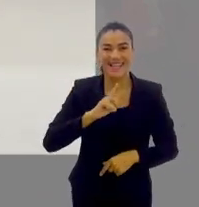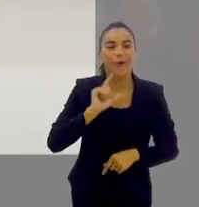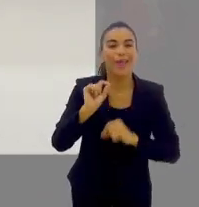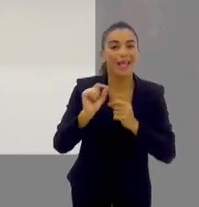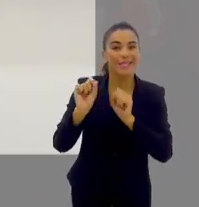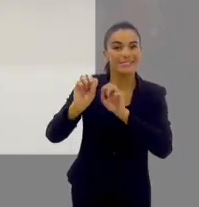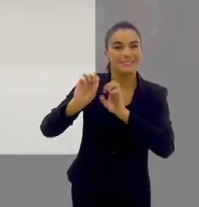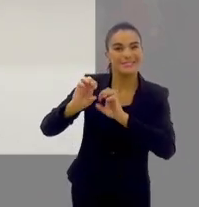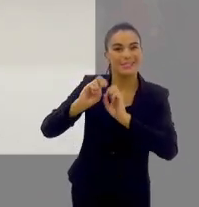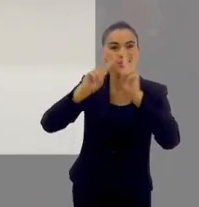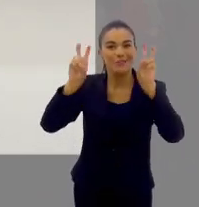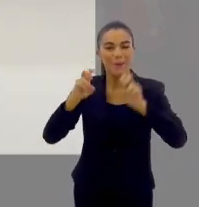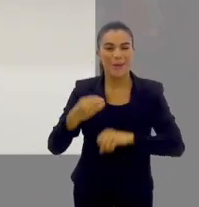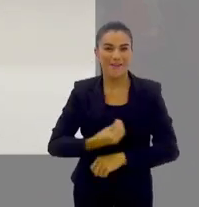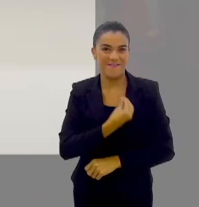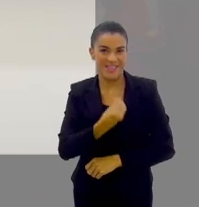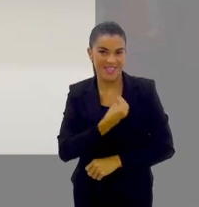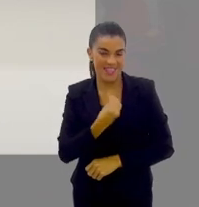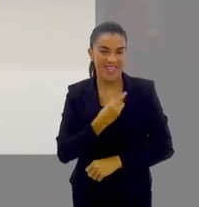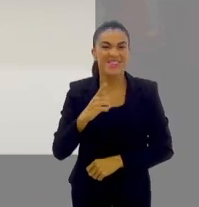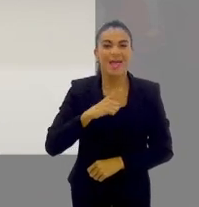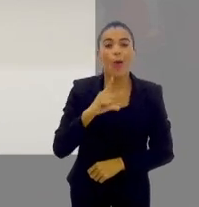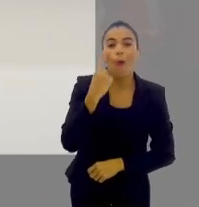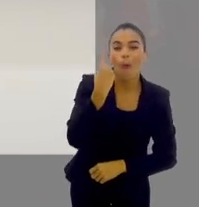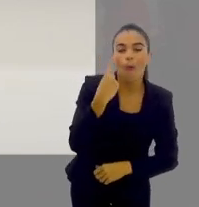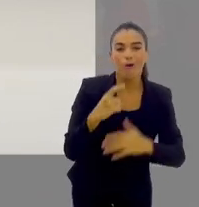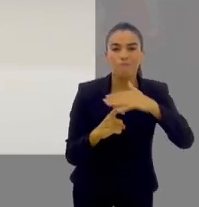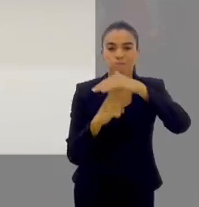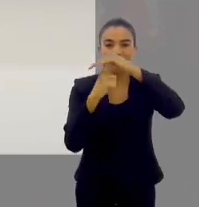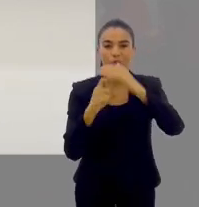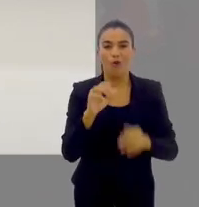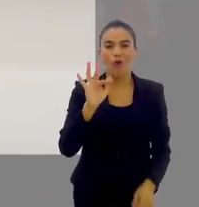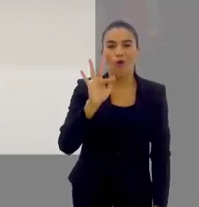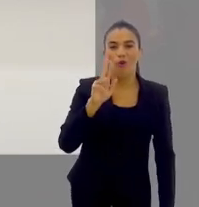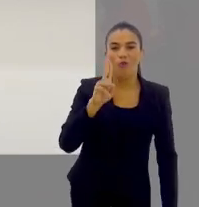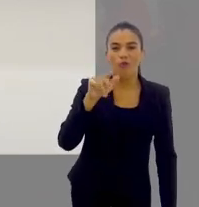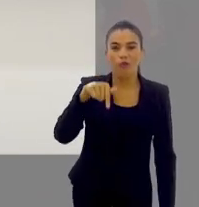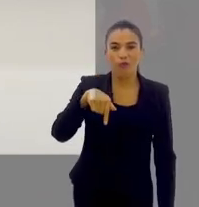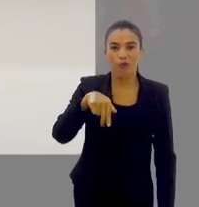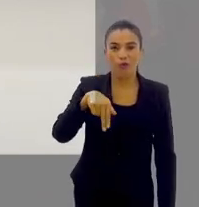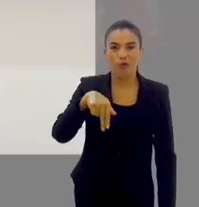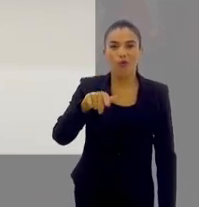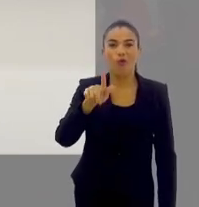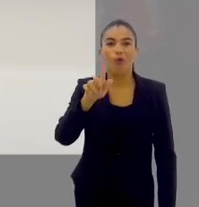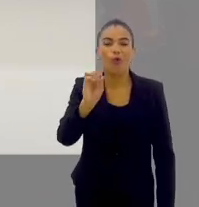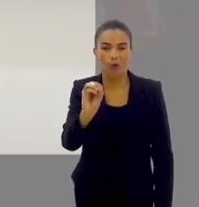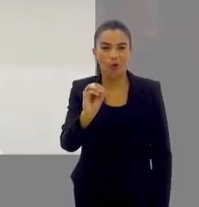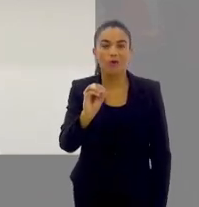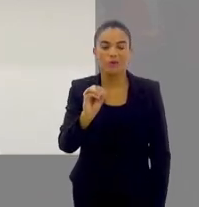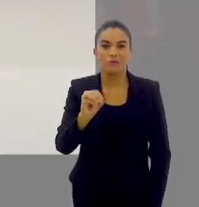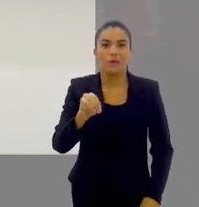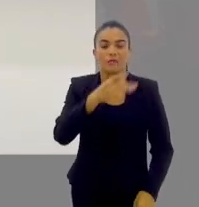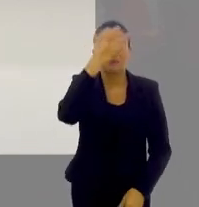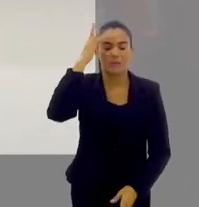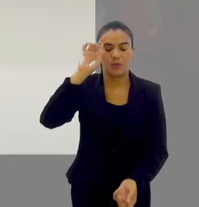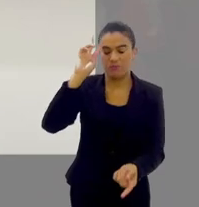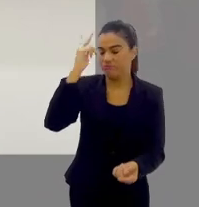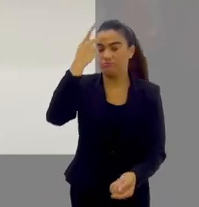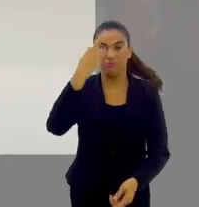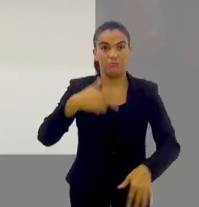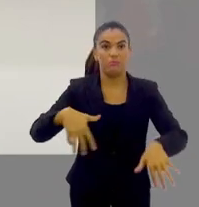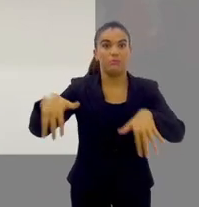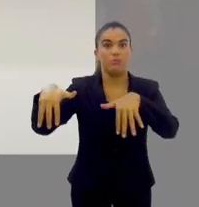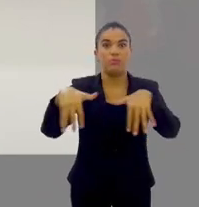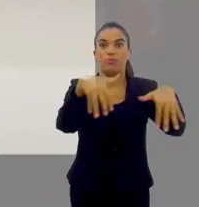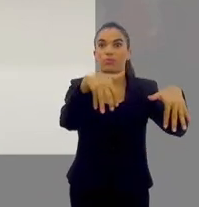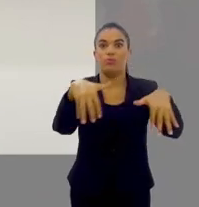Us, que fala de um fungo que é um fungo que fez uma mutação genética, zumbis, as pessoas viram